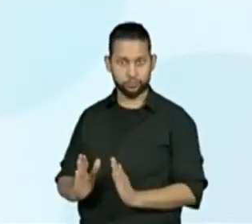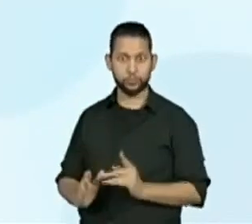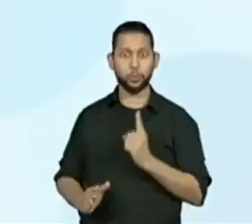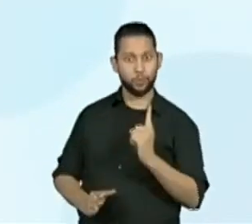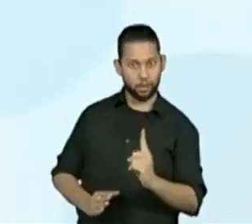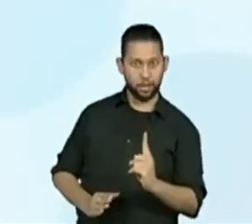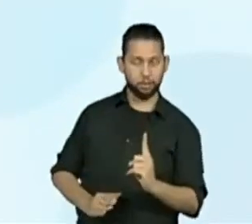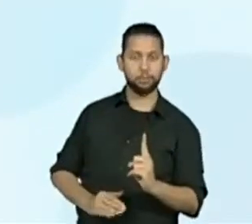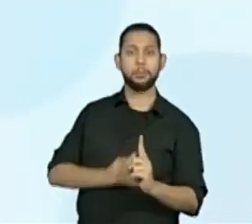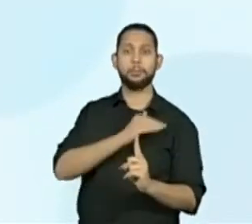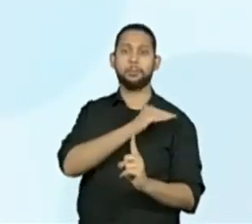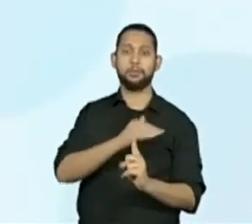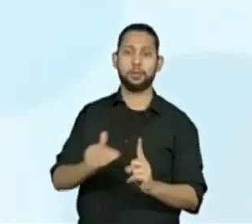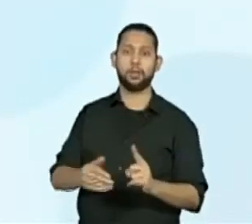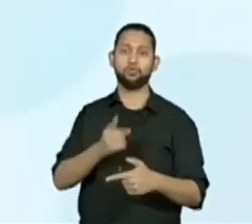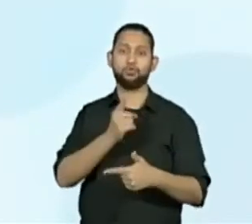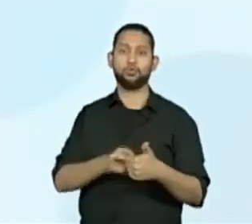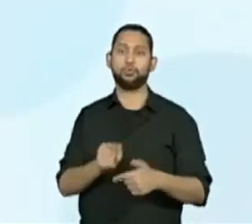por dois